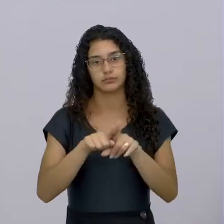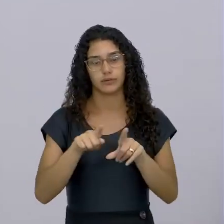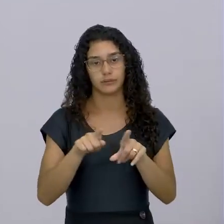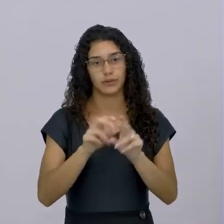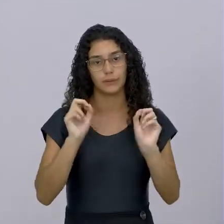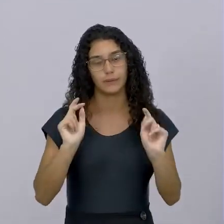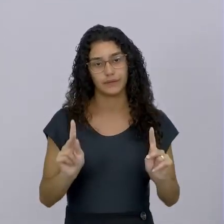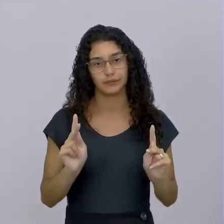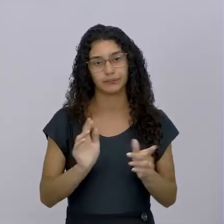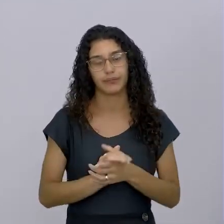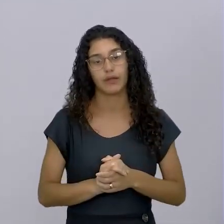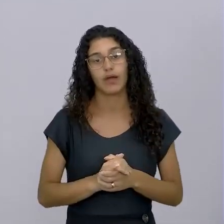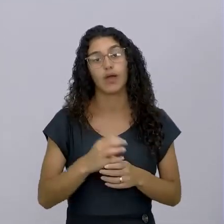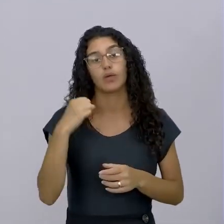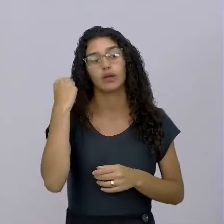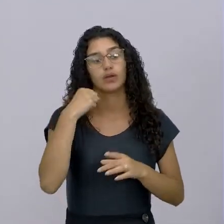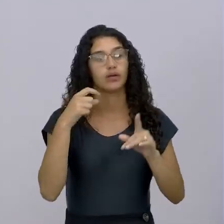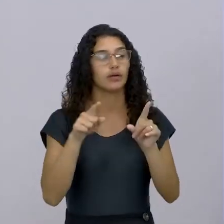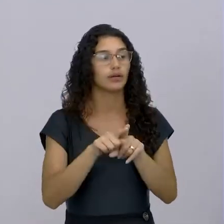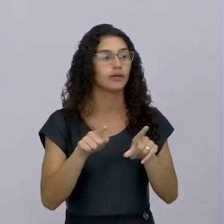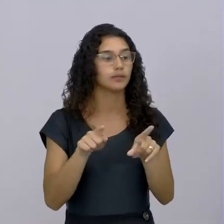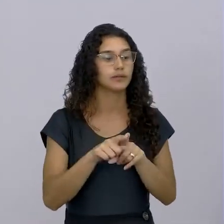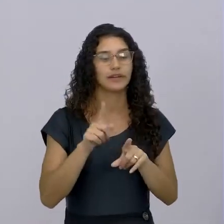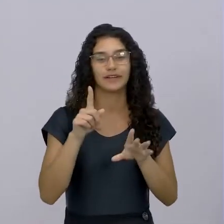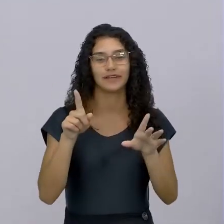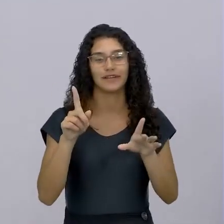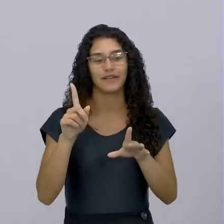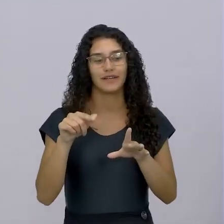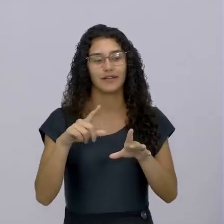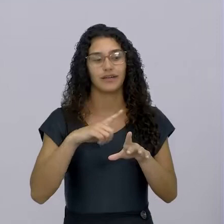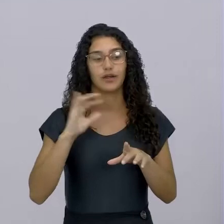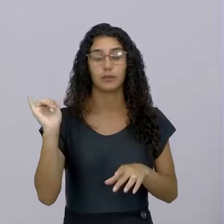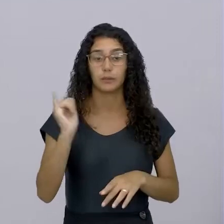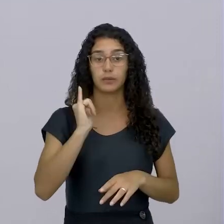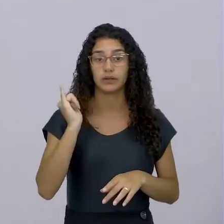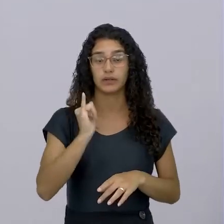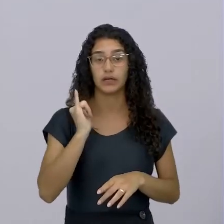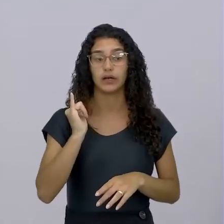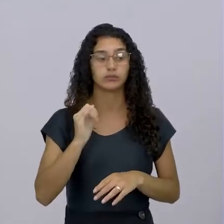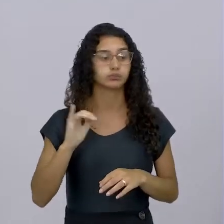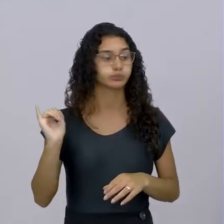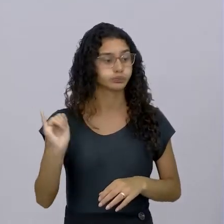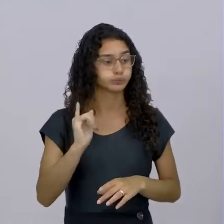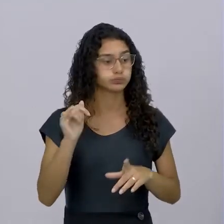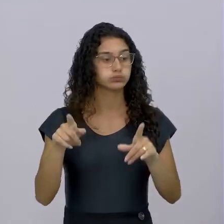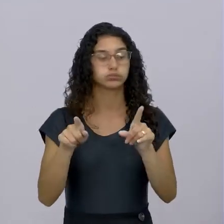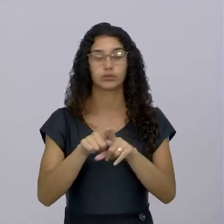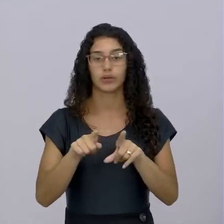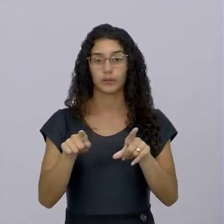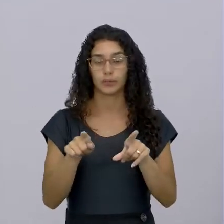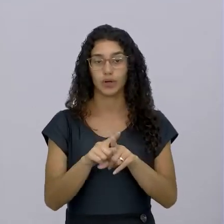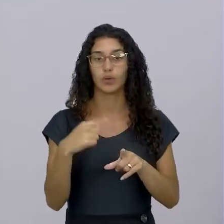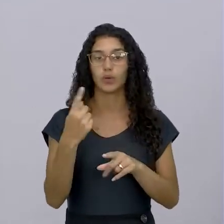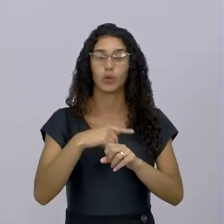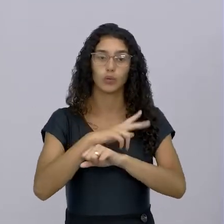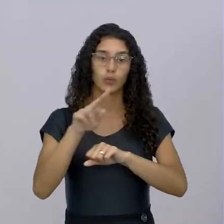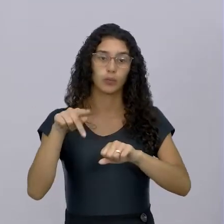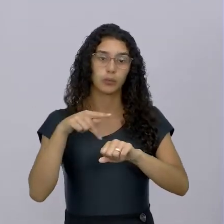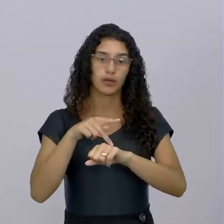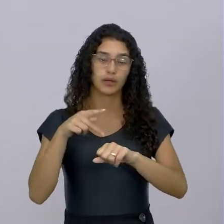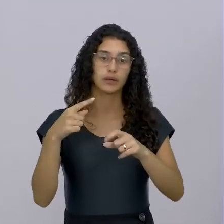tá certo? E os senadores? Bom, os senadores eles também têm uma importância fundamental no nosso